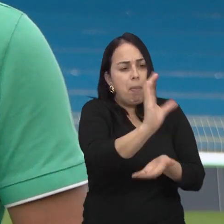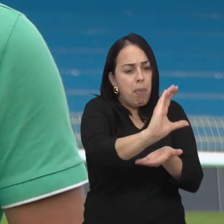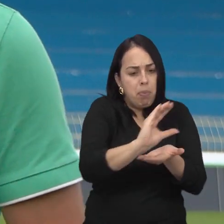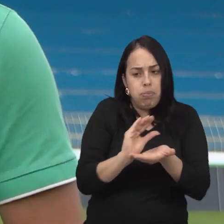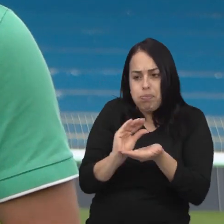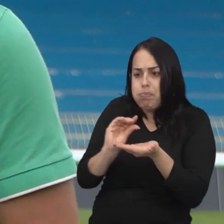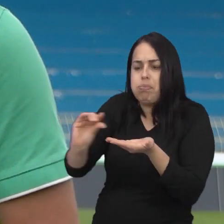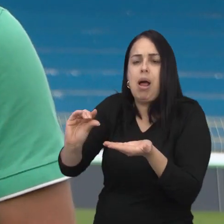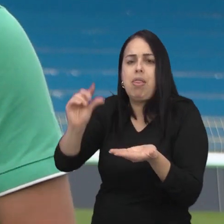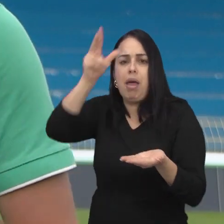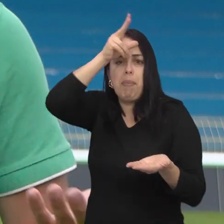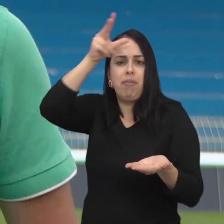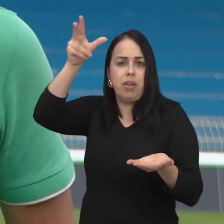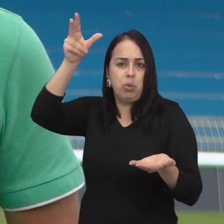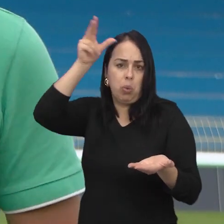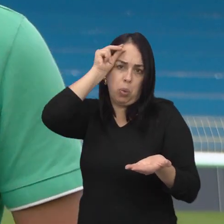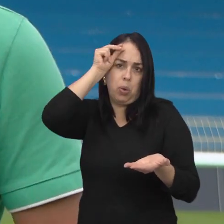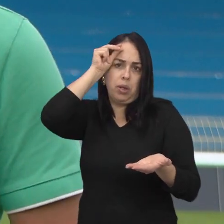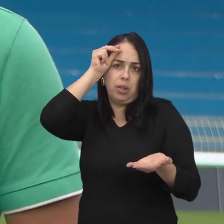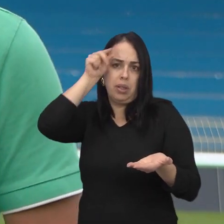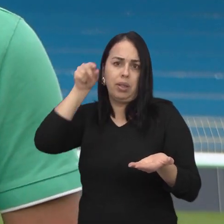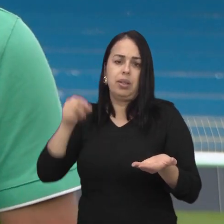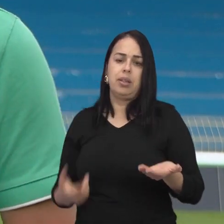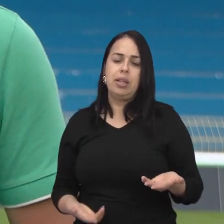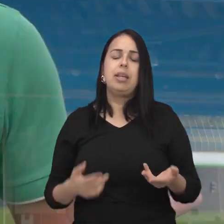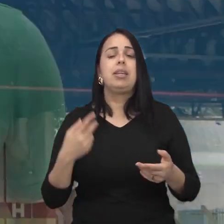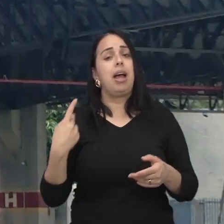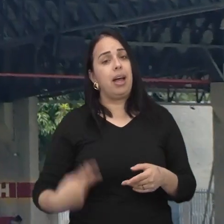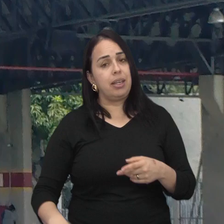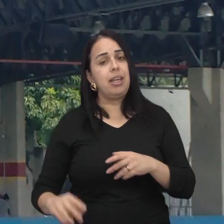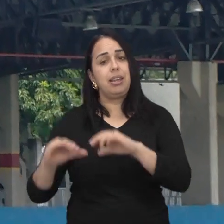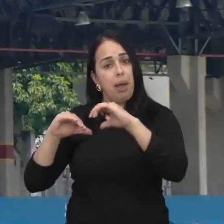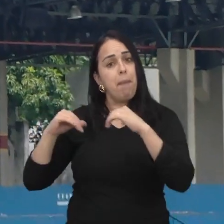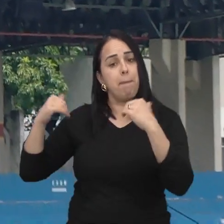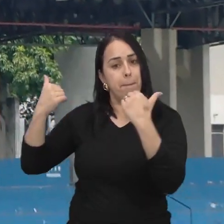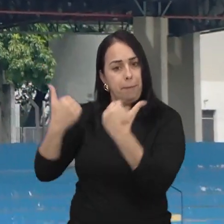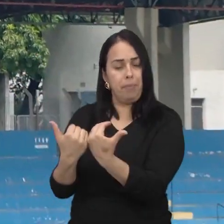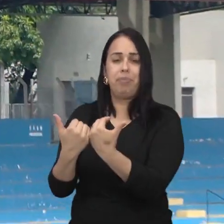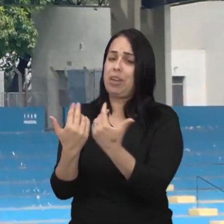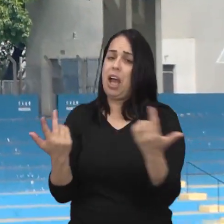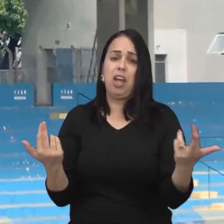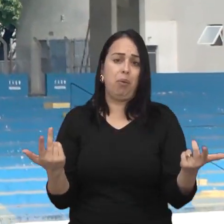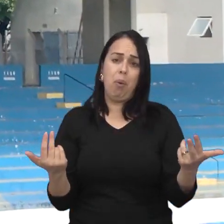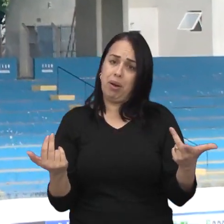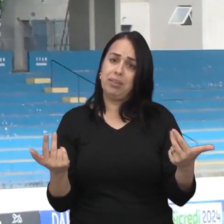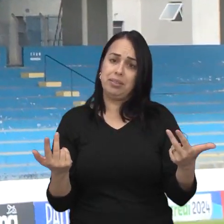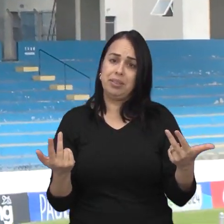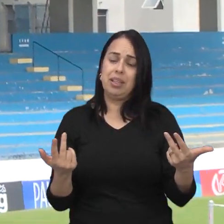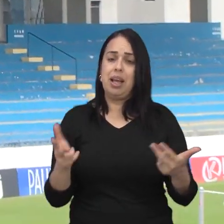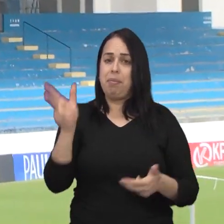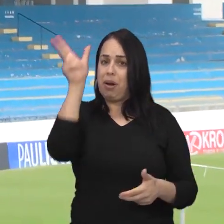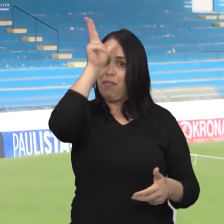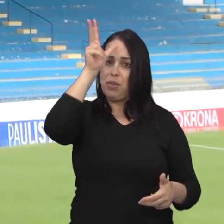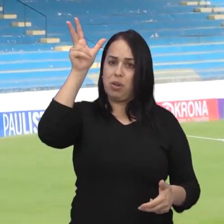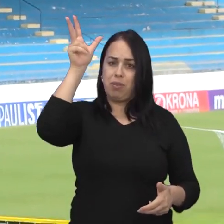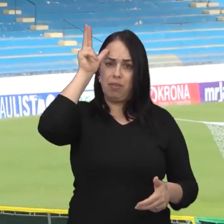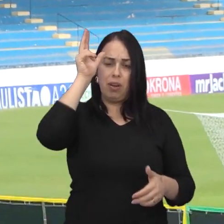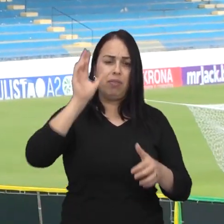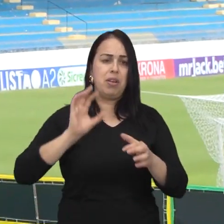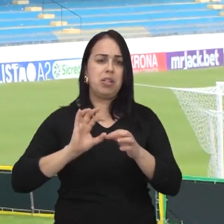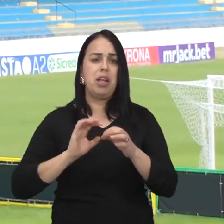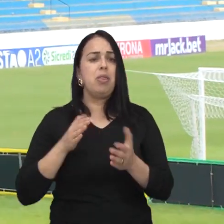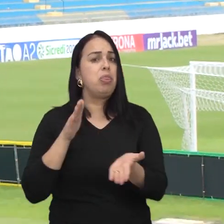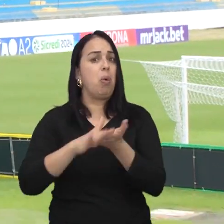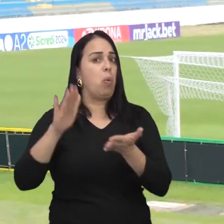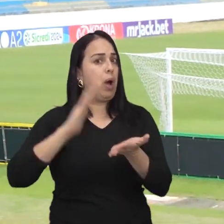arena para a prefeitura e absorve essa manutenção. E aqui no Martins Pereira vai ser da mesma forma. A prefeitura